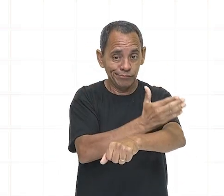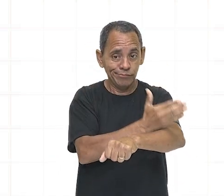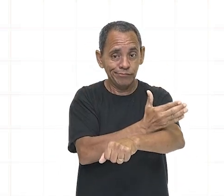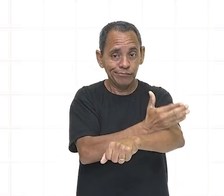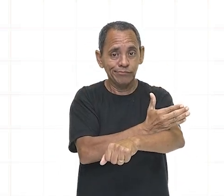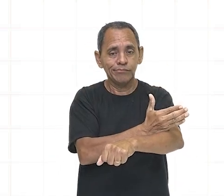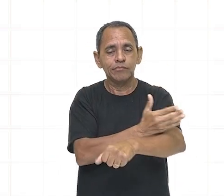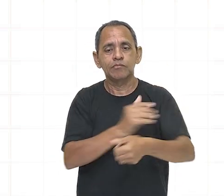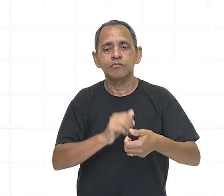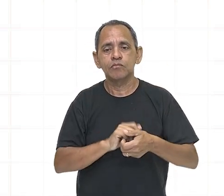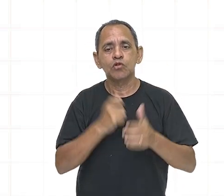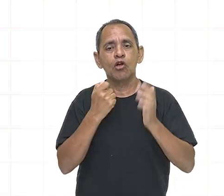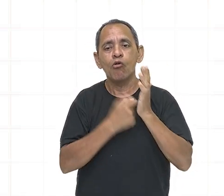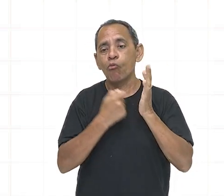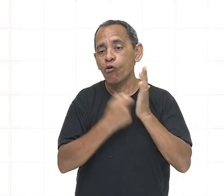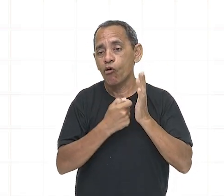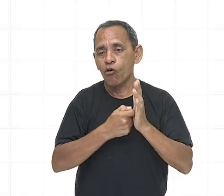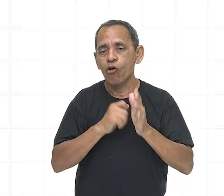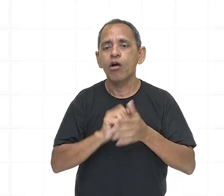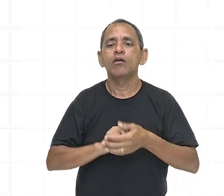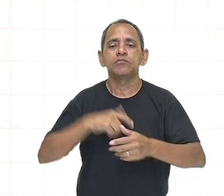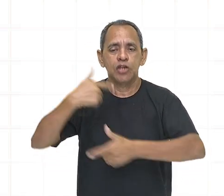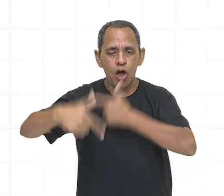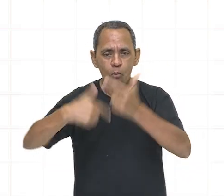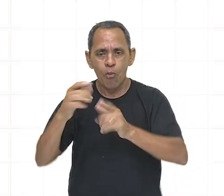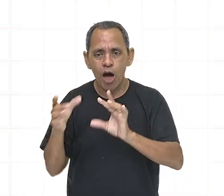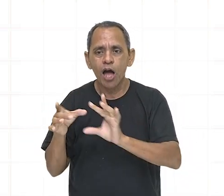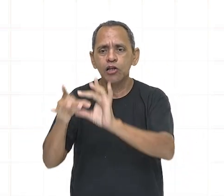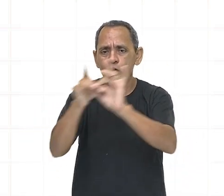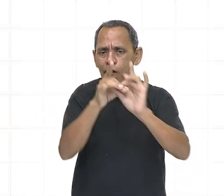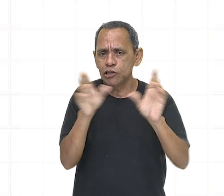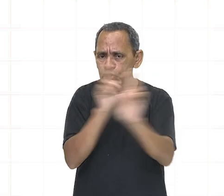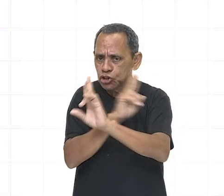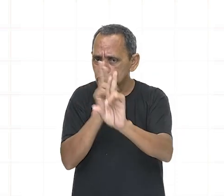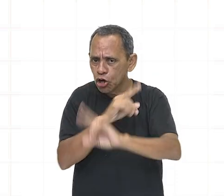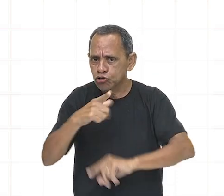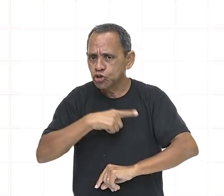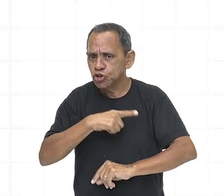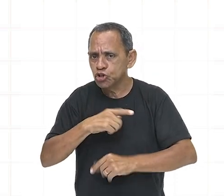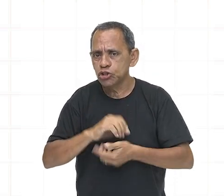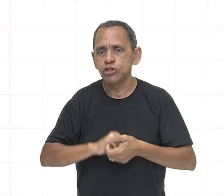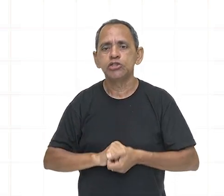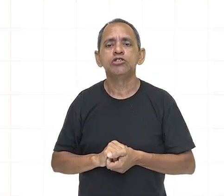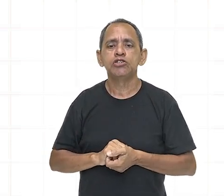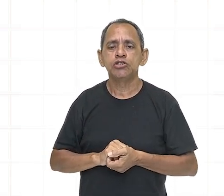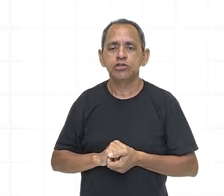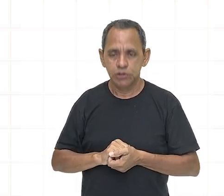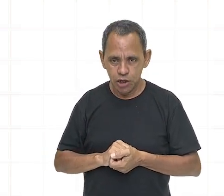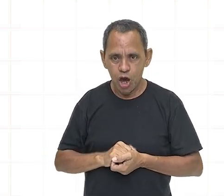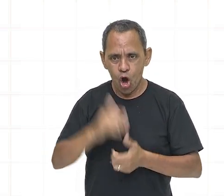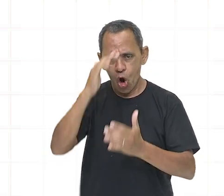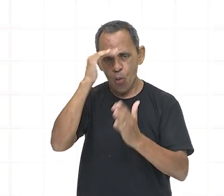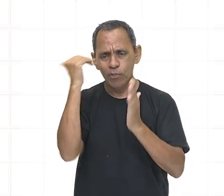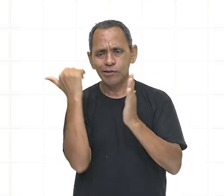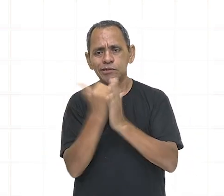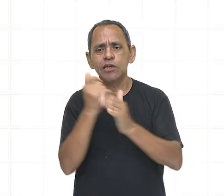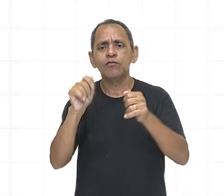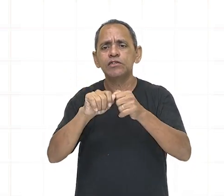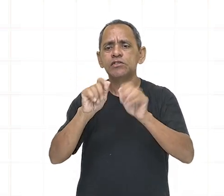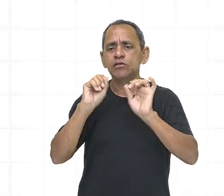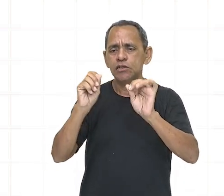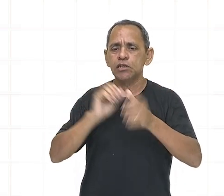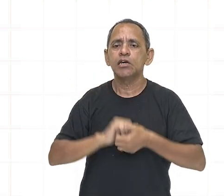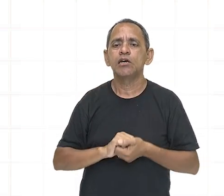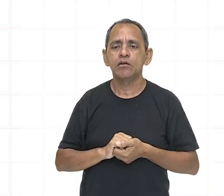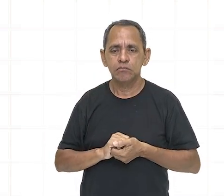ele estava associado ao quê? Ao cumprimento de tarefas, tá? Para sustentar aí